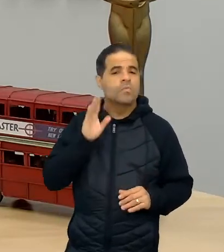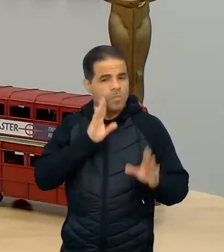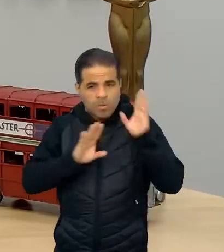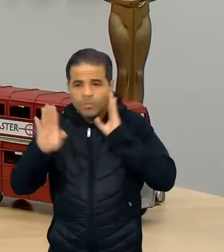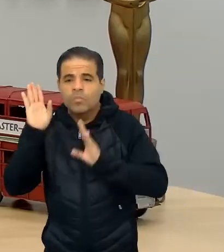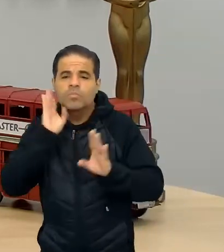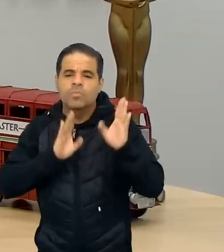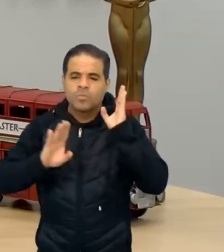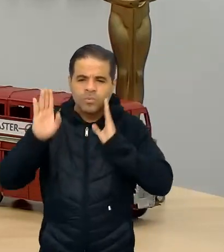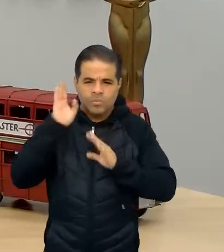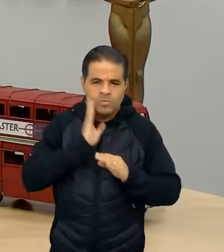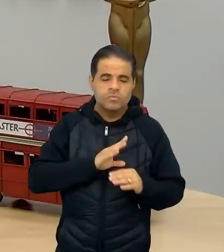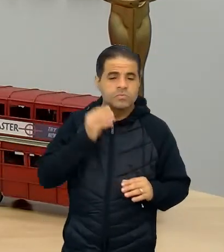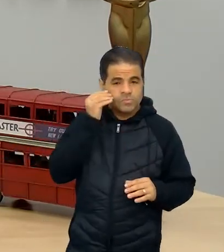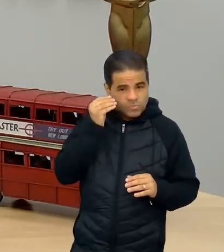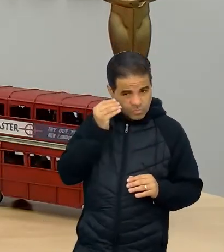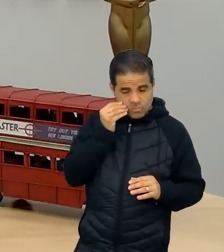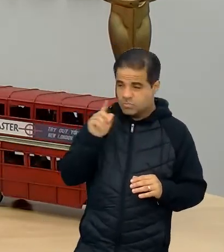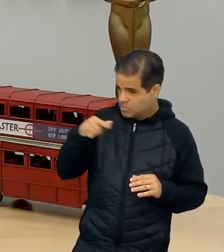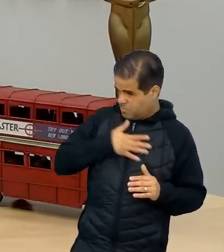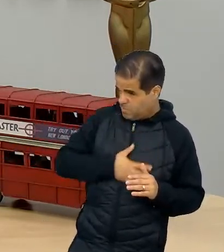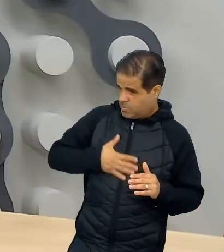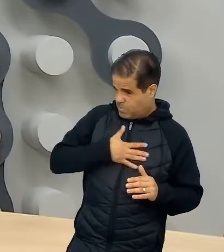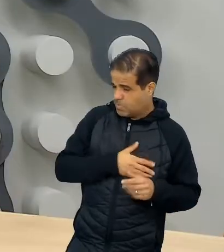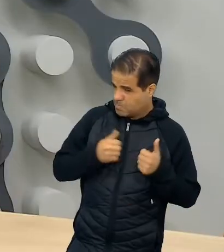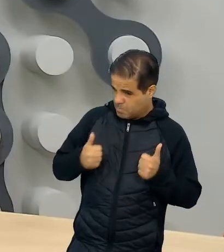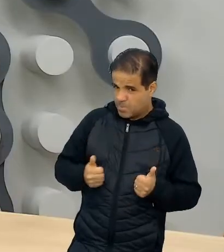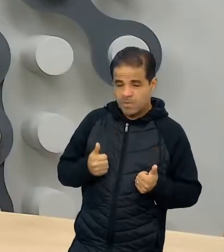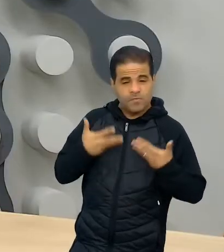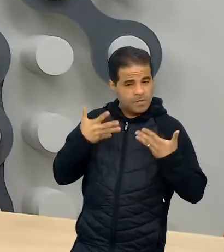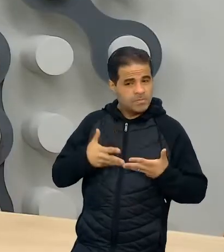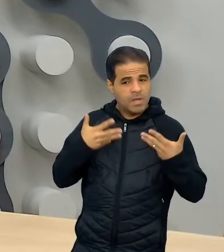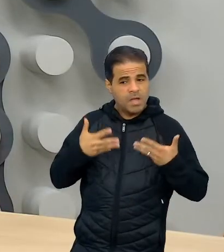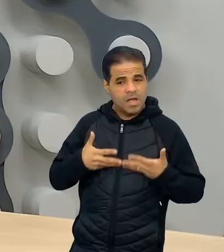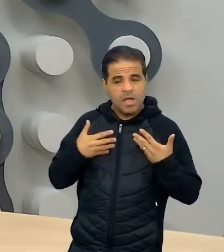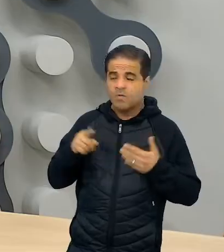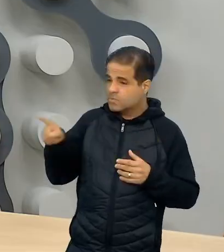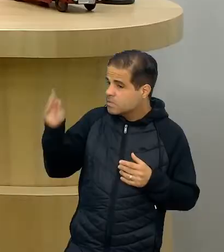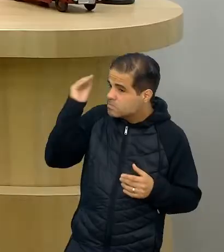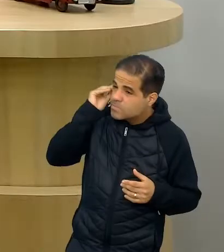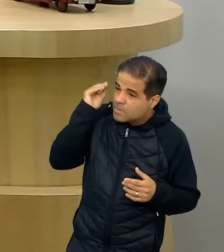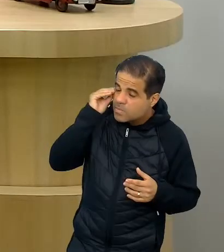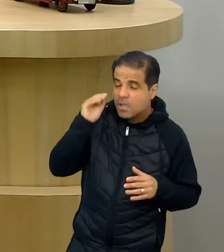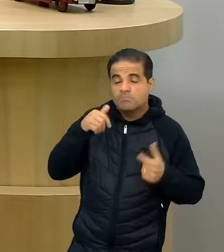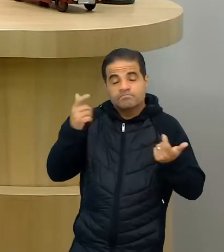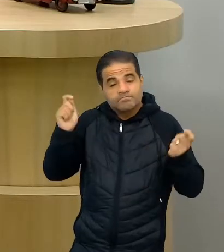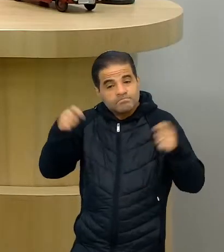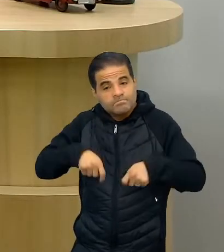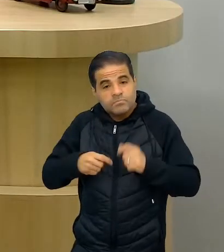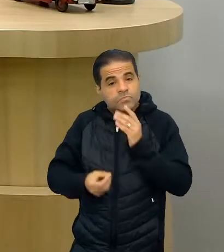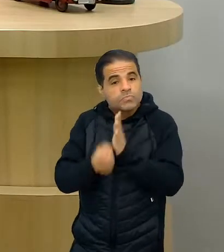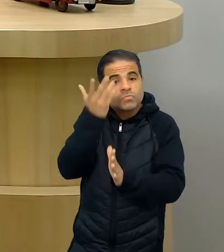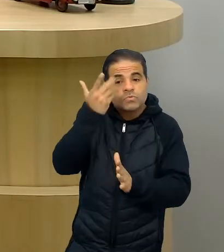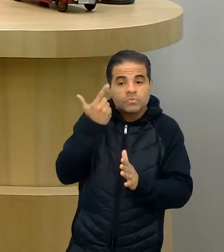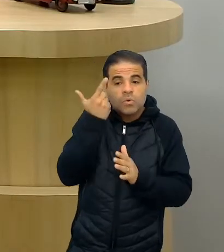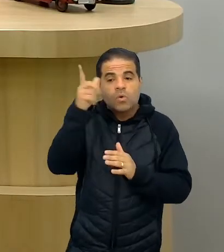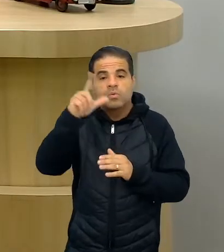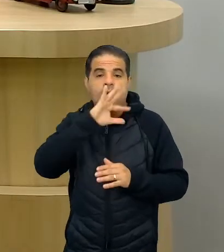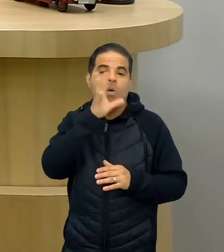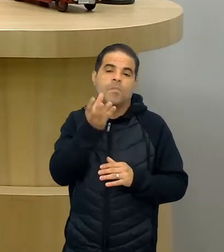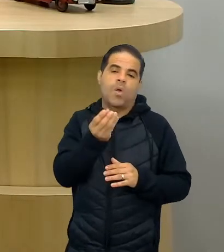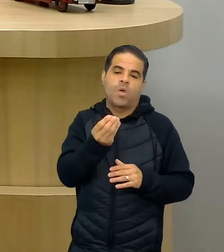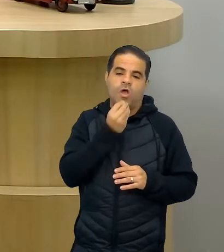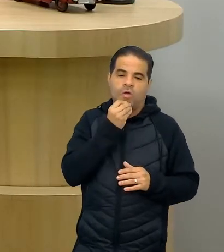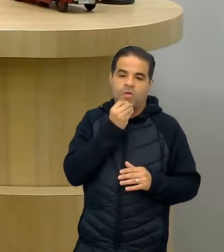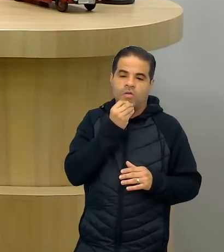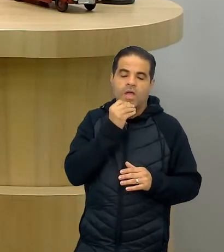bacana. experimentar. Mas tem que ser. Não foi gostoso? Foi muito legal. Foi divertido, é isso, é experimentar, né? Quem sabe surge aí aquela. Ai,